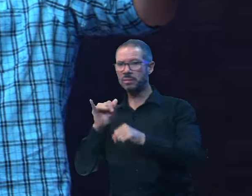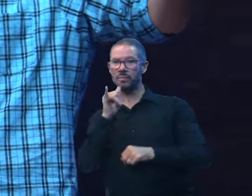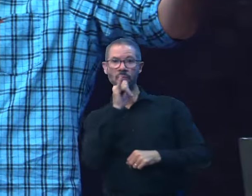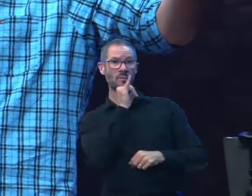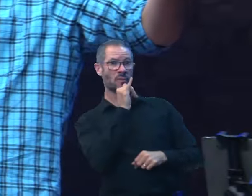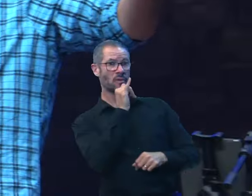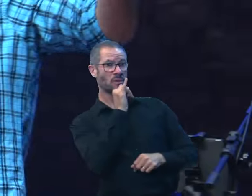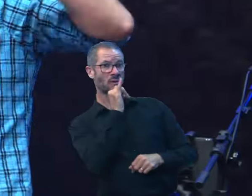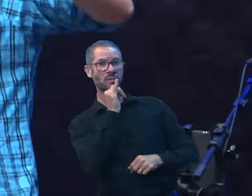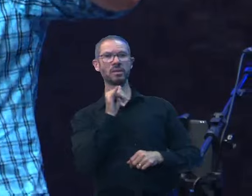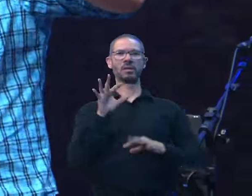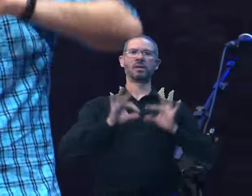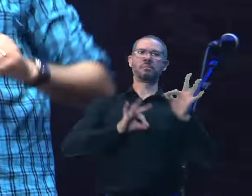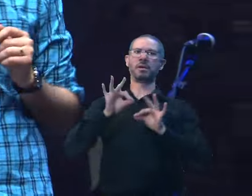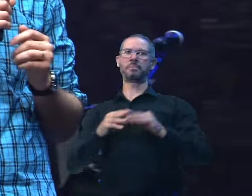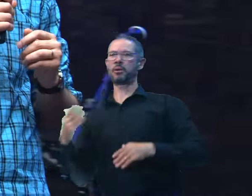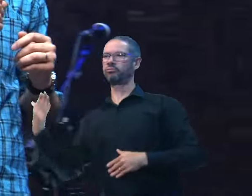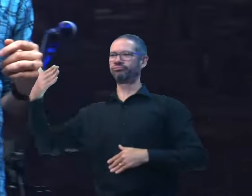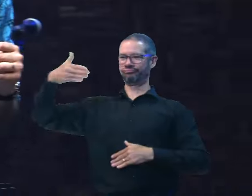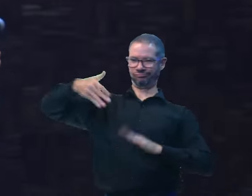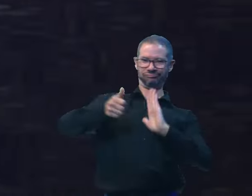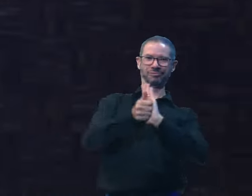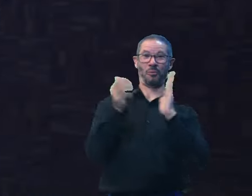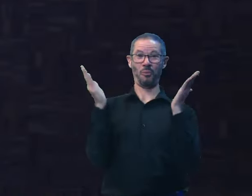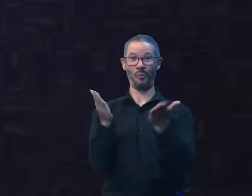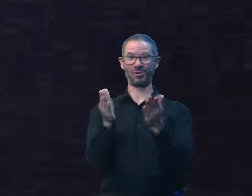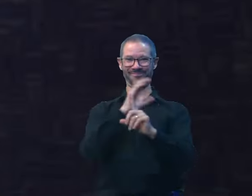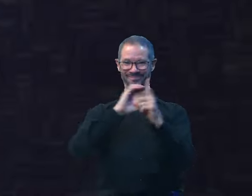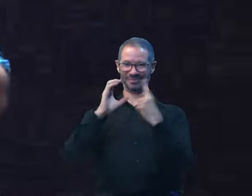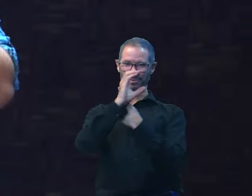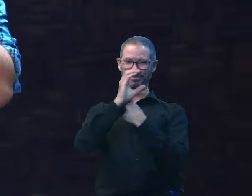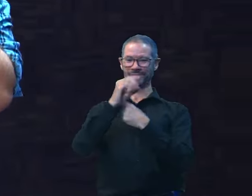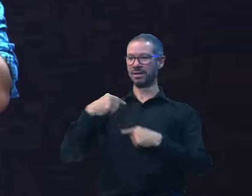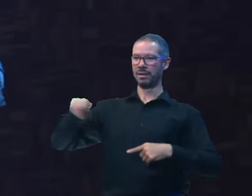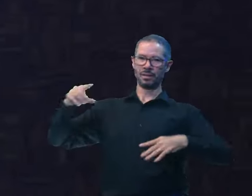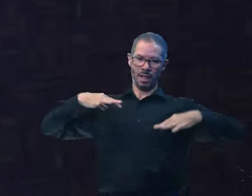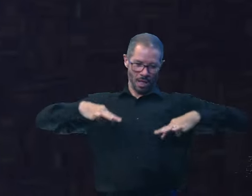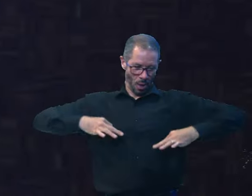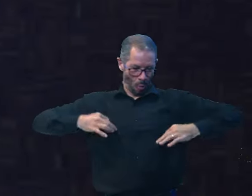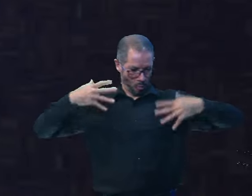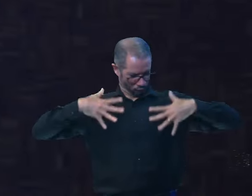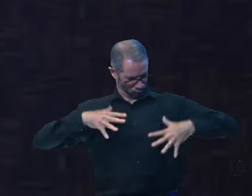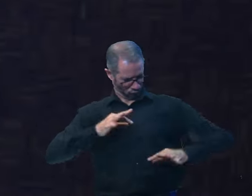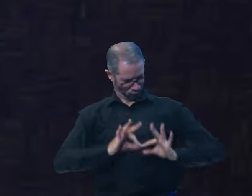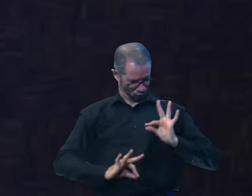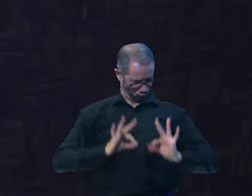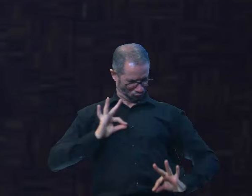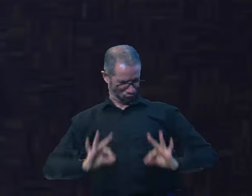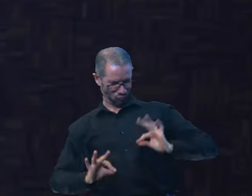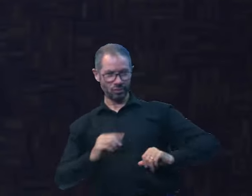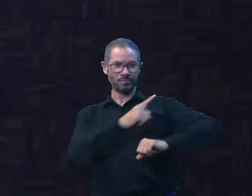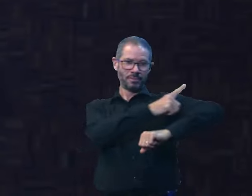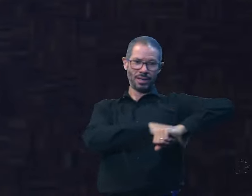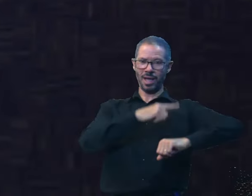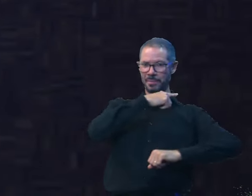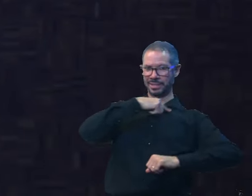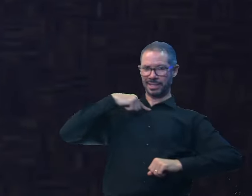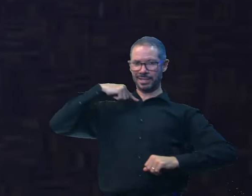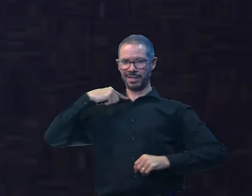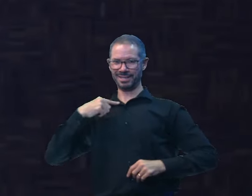exemplo, quando você se preparou para vir aqui para a igreja hoje, você foi lá e colocou tua roupa de crente. Camiseta do esmilinguido.